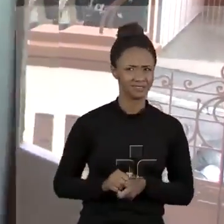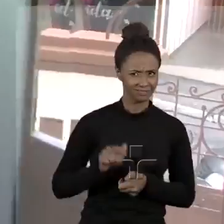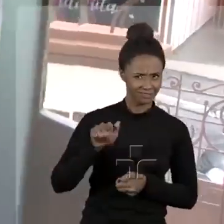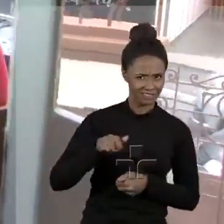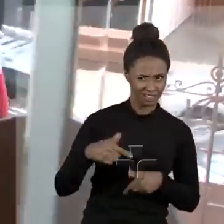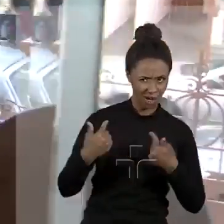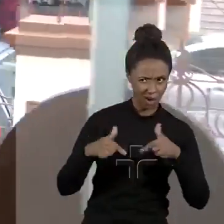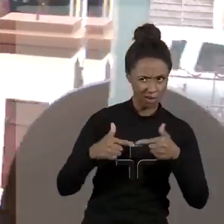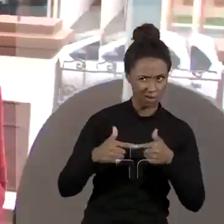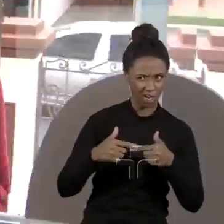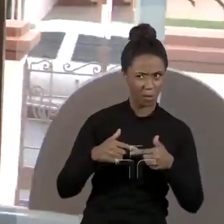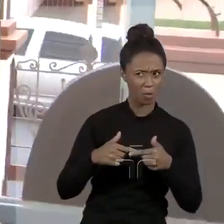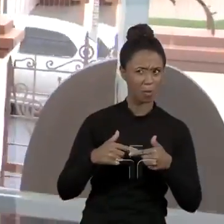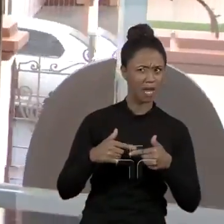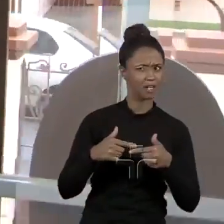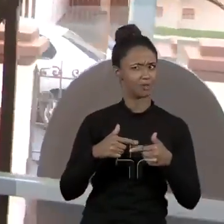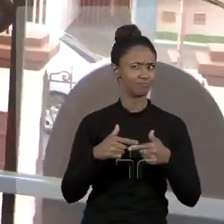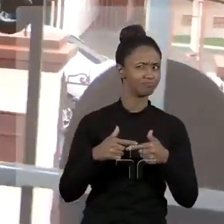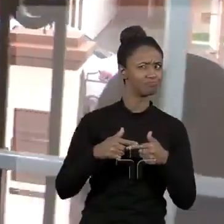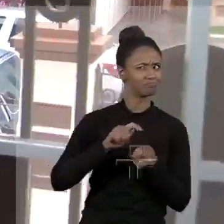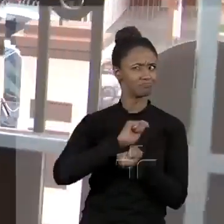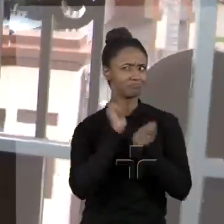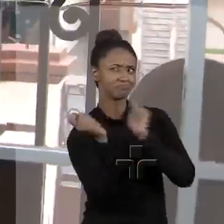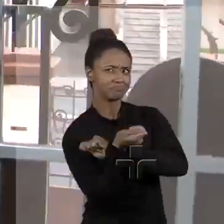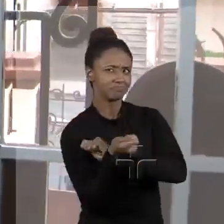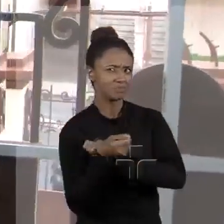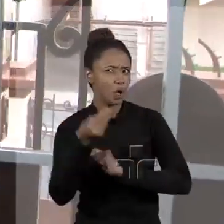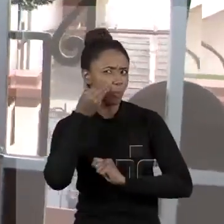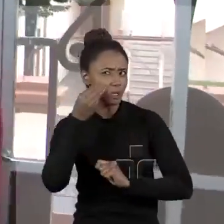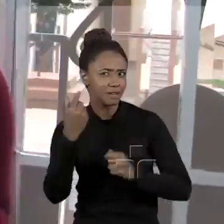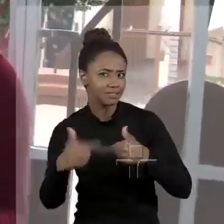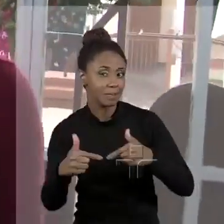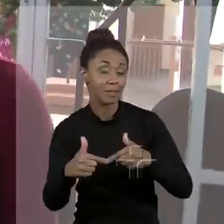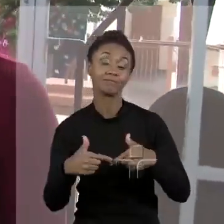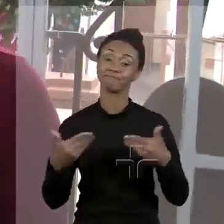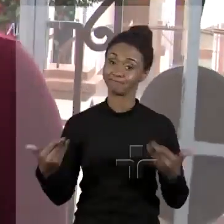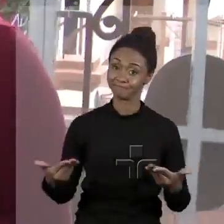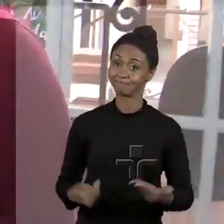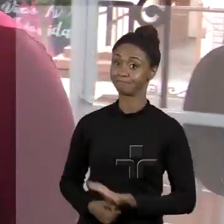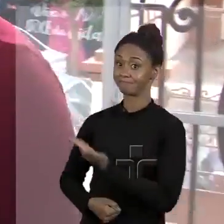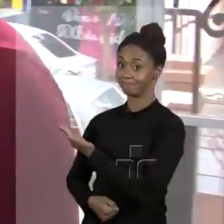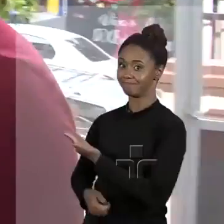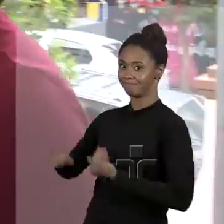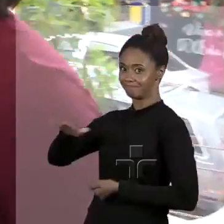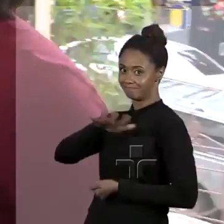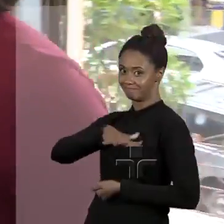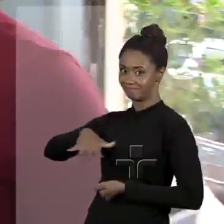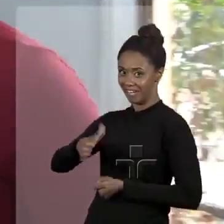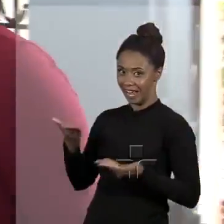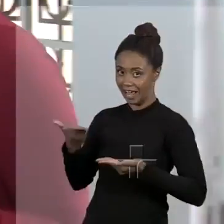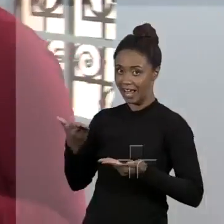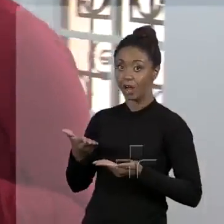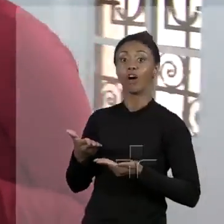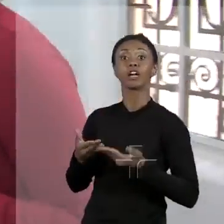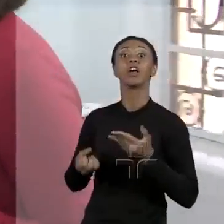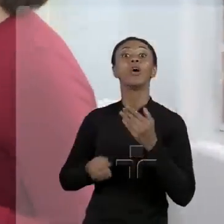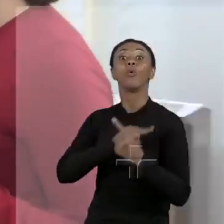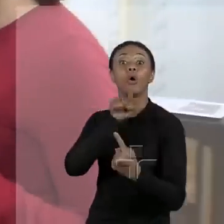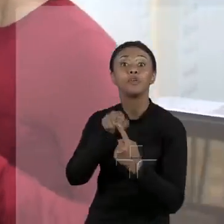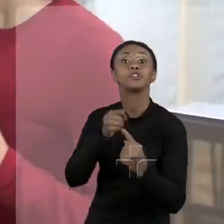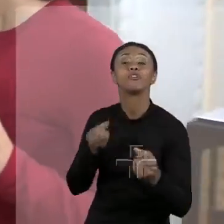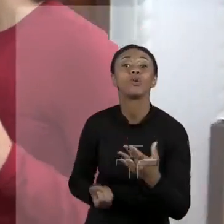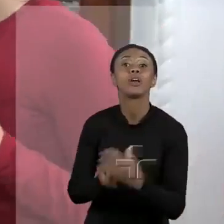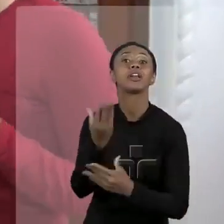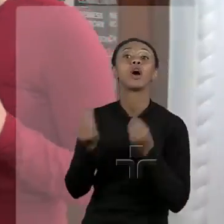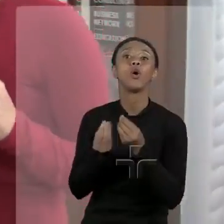problema não poderia se tornar uma oportunidade de negócio? Pois é, esse espaço aqui que a gente está entrando foi criado justamente para